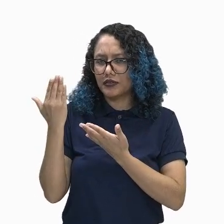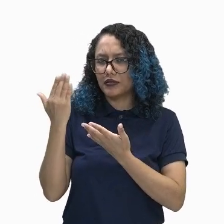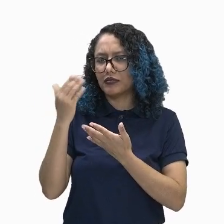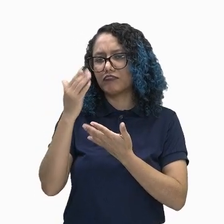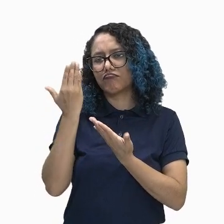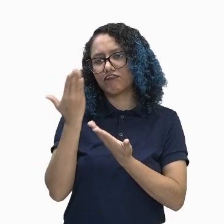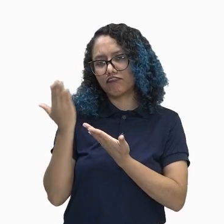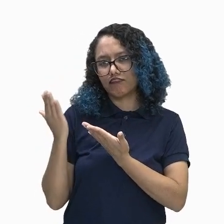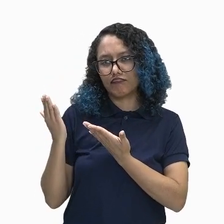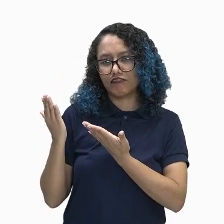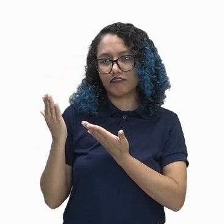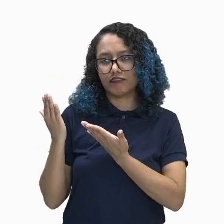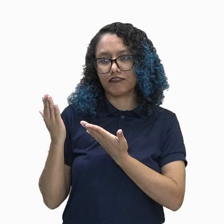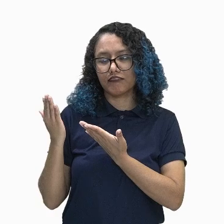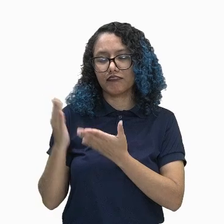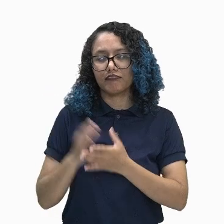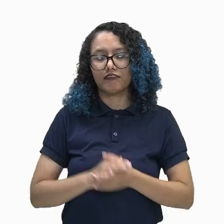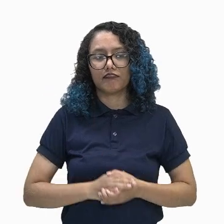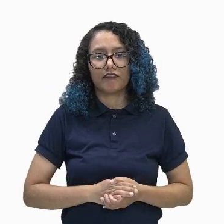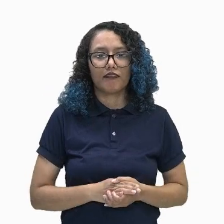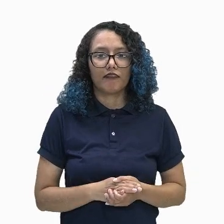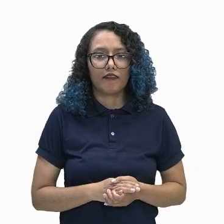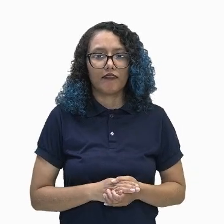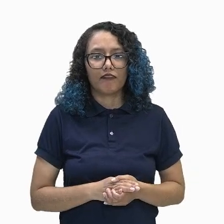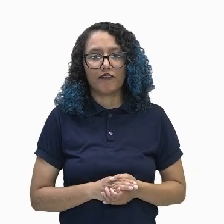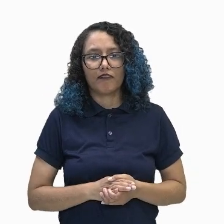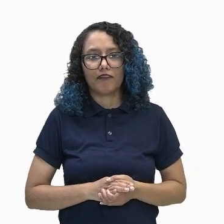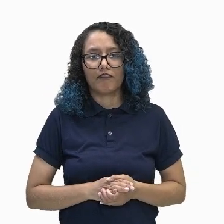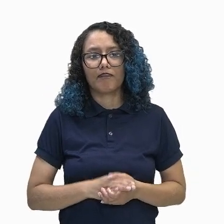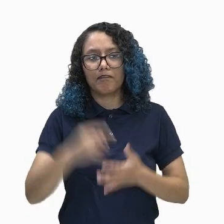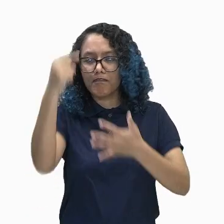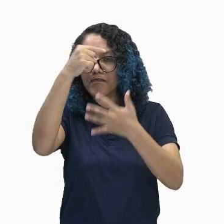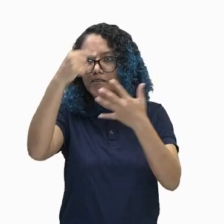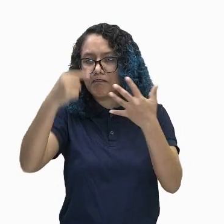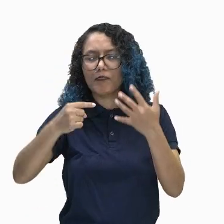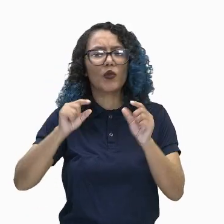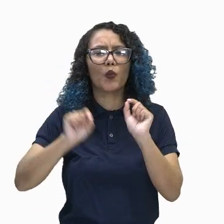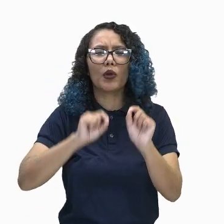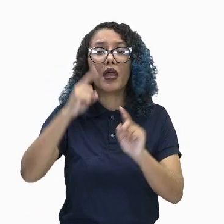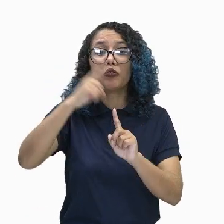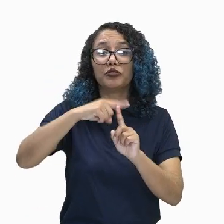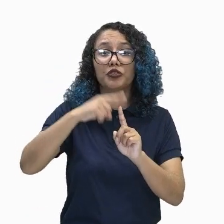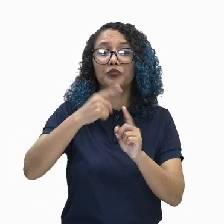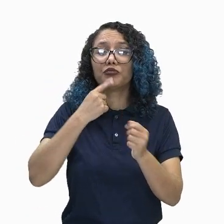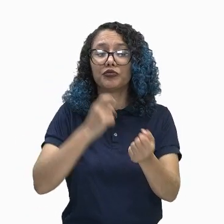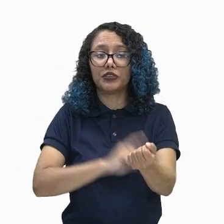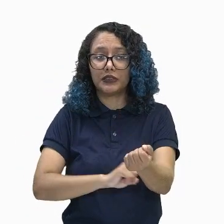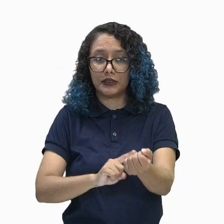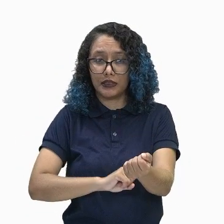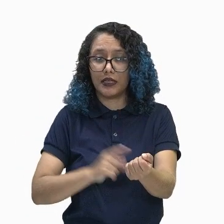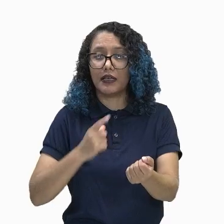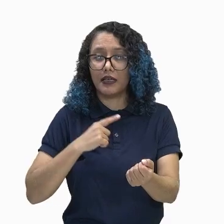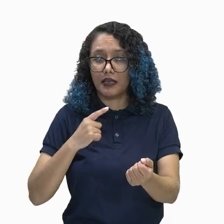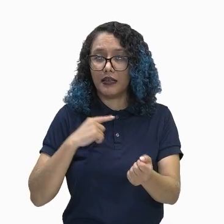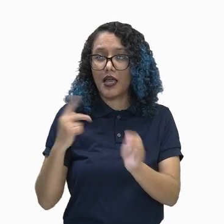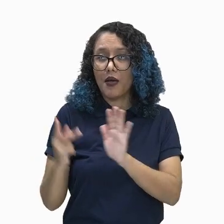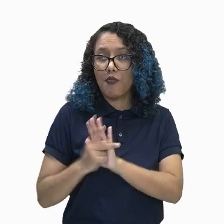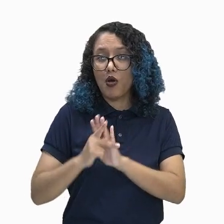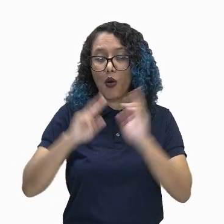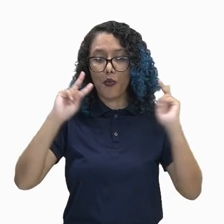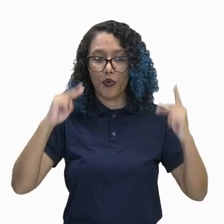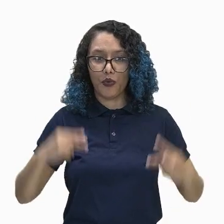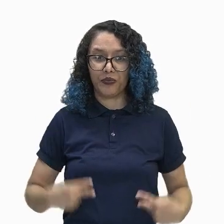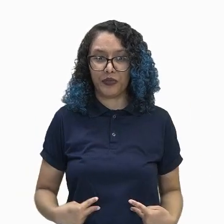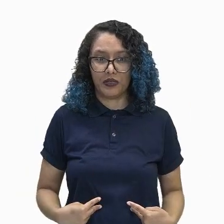AB negativo e B negativo. Perceba que esses são os tipos sanguíneos que nós temos aí na raça humana. E observem